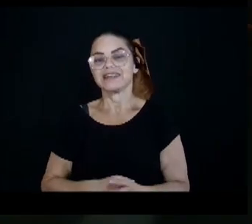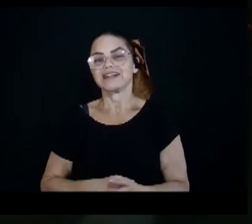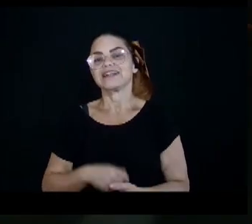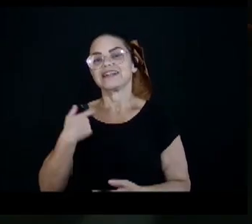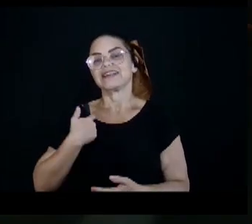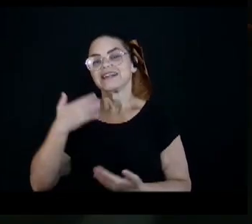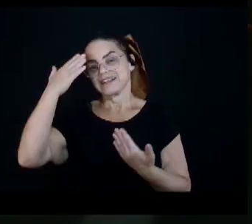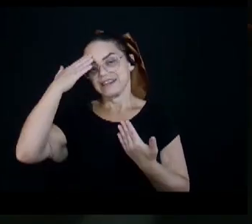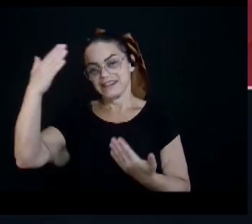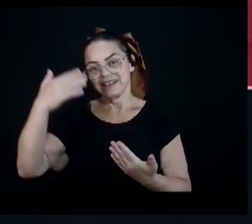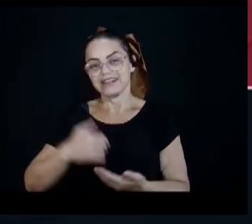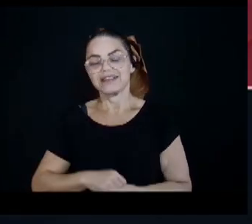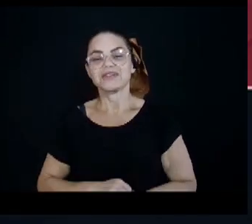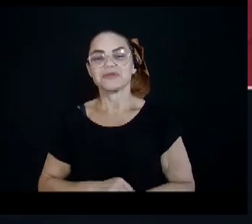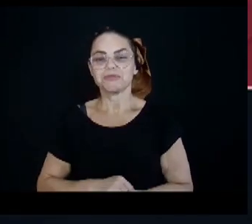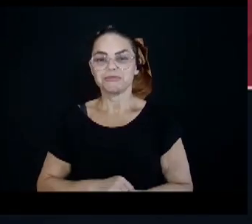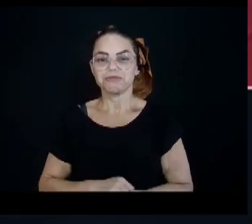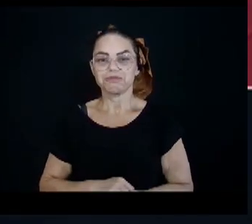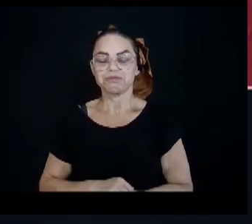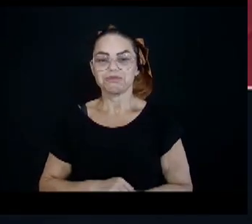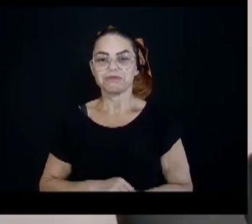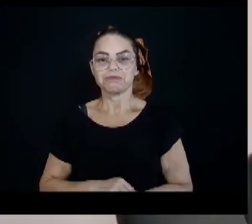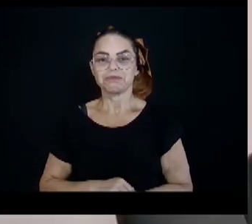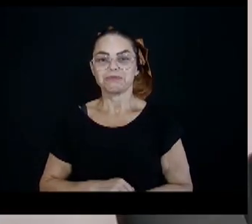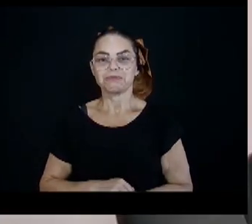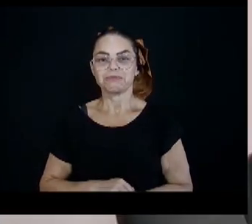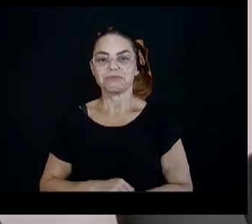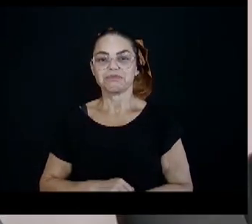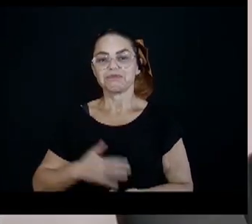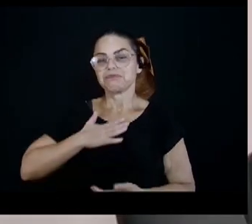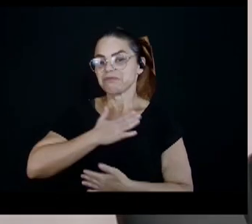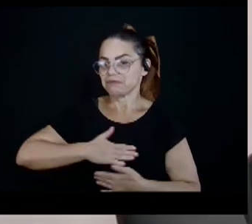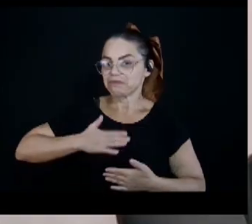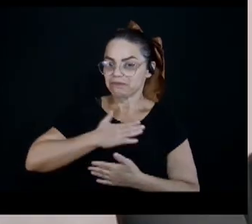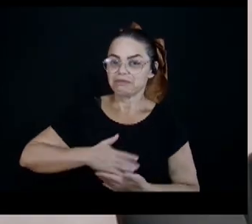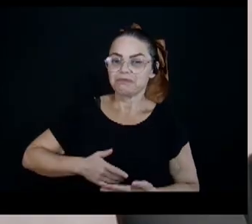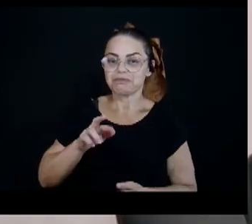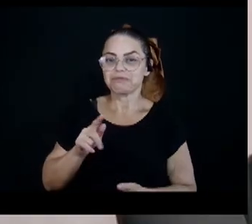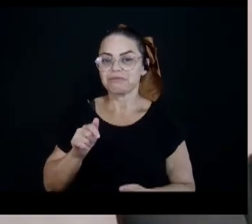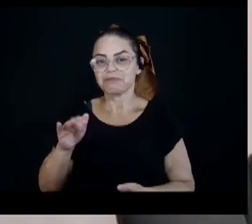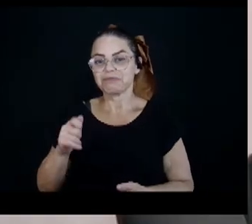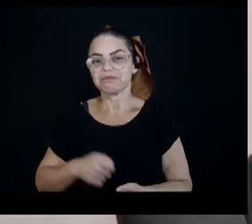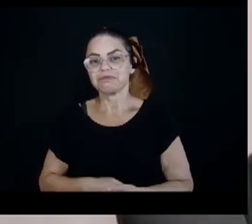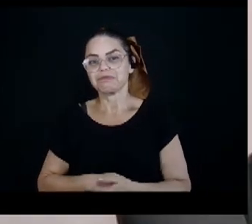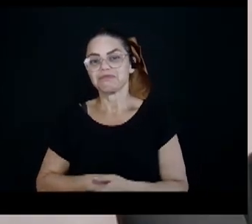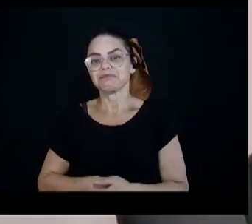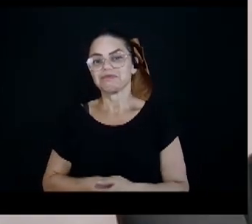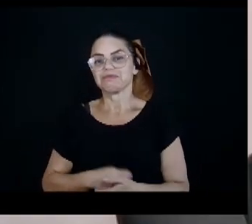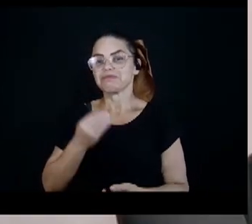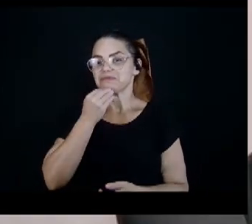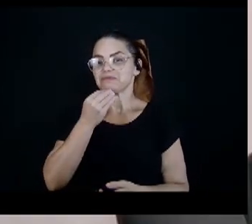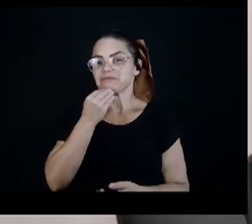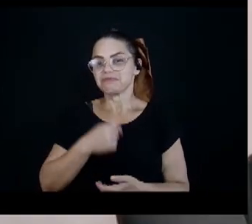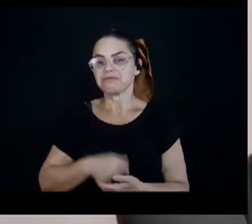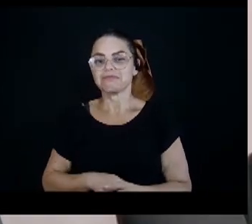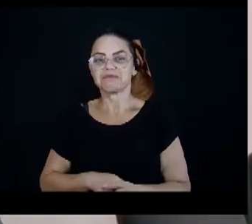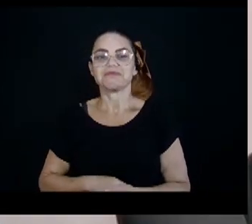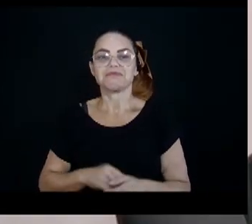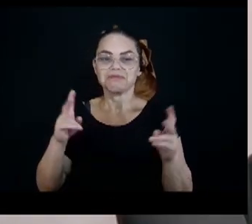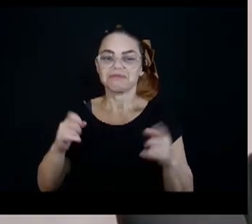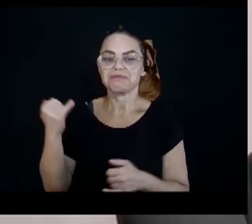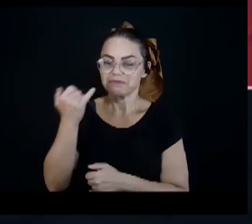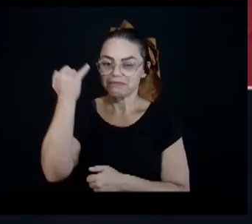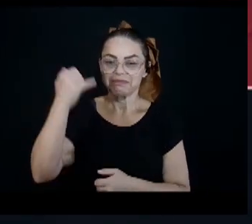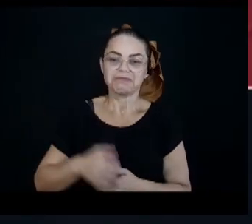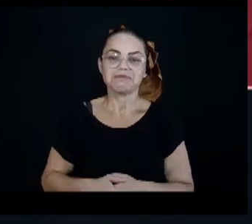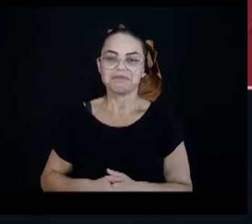Obrigada. O prazer foi nosso, Rubem. Obrigado pela oportunidade aí de falar de um tema tão relevante e importante aí para o